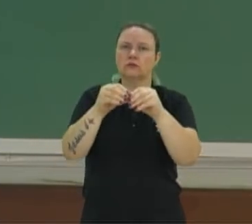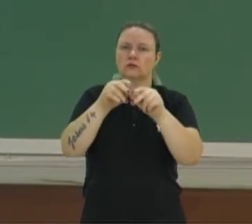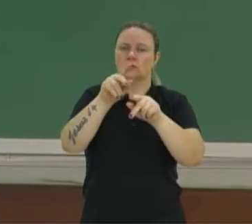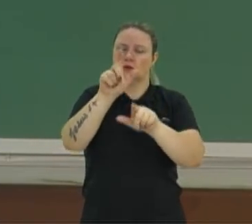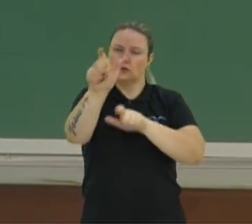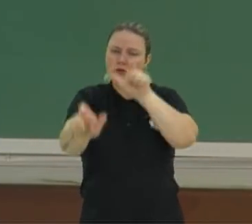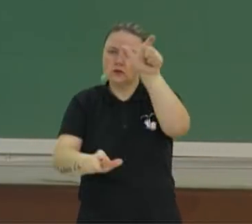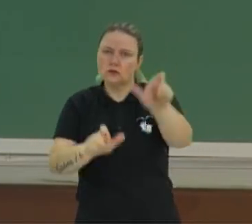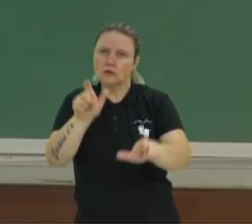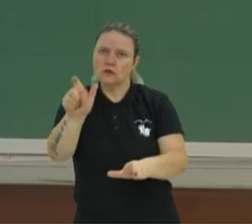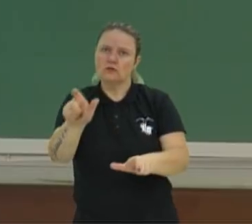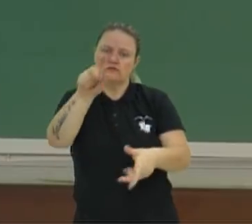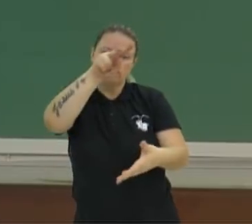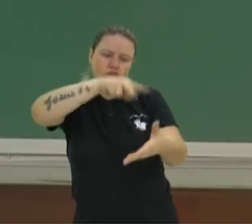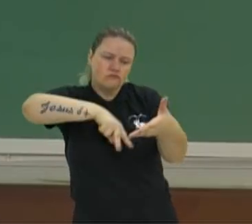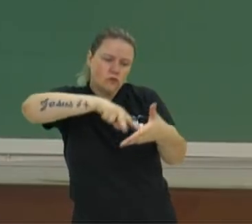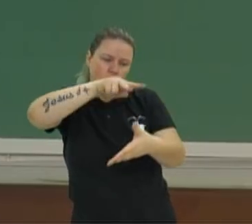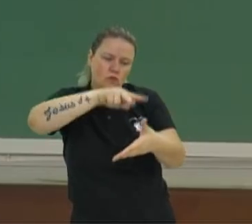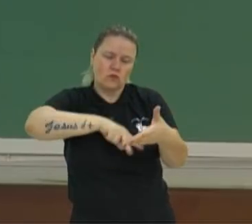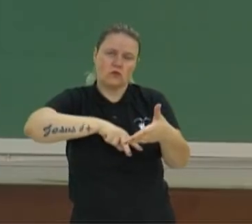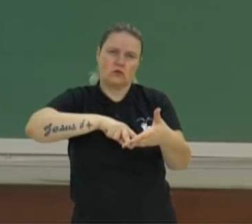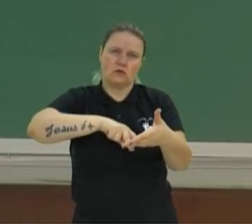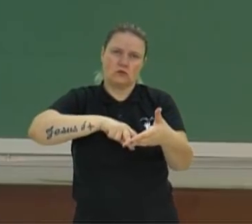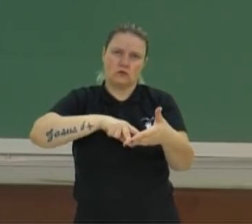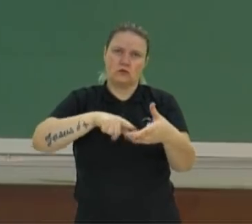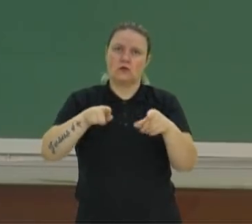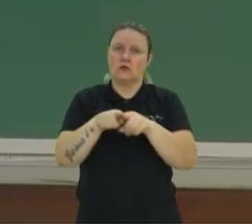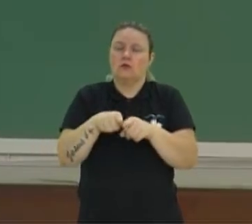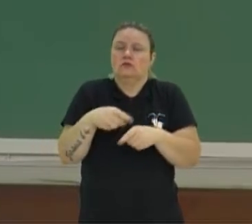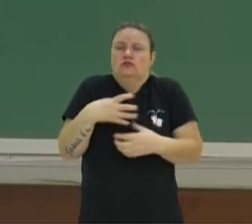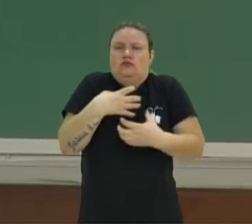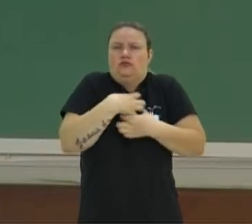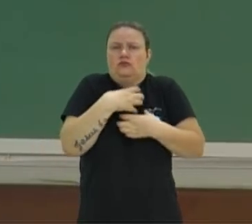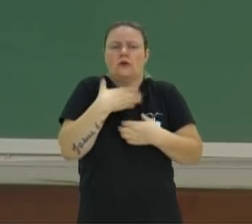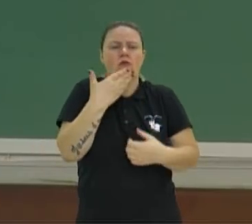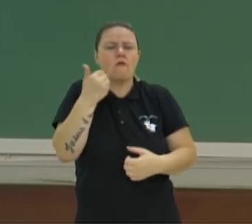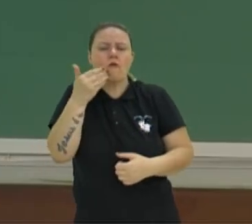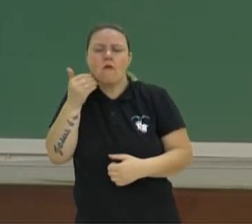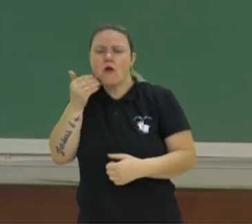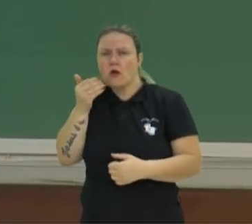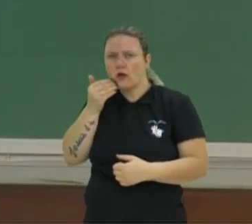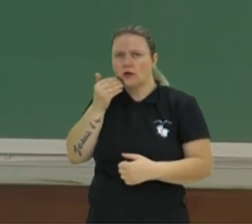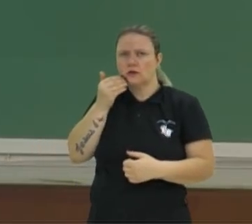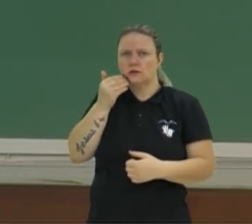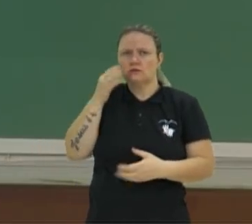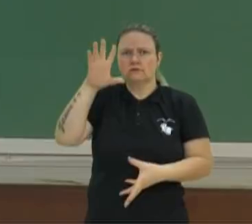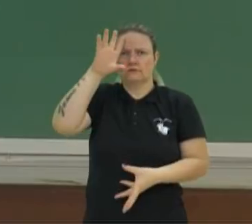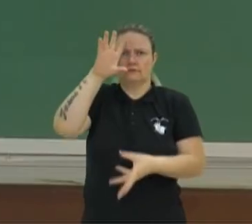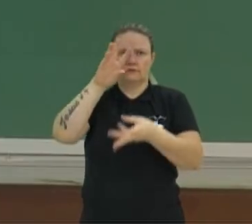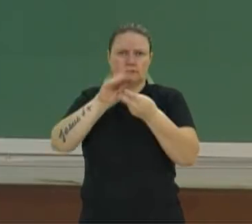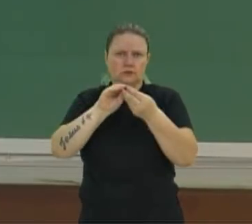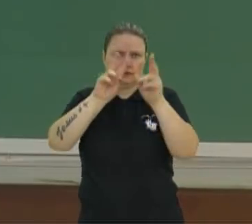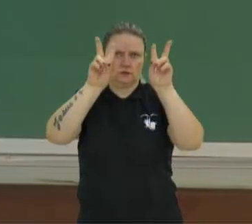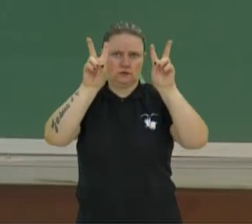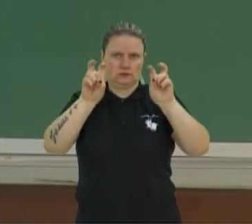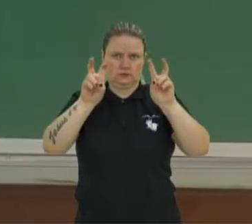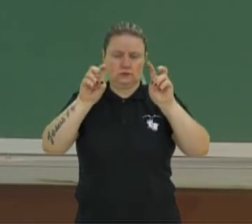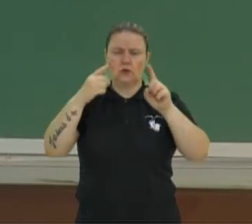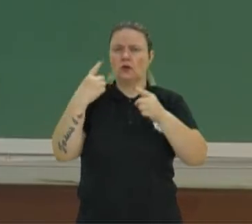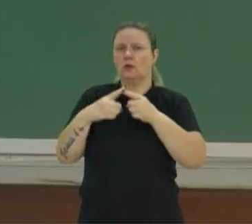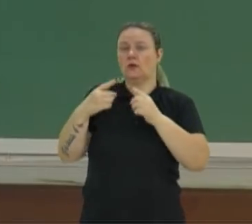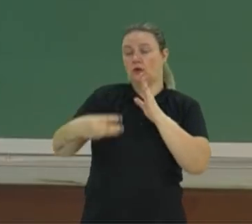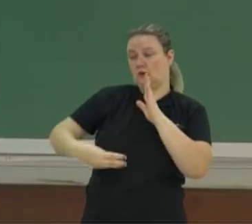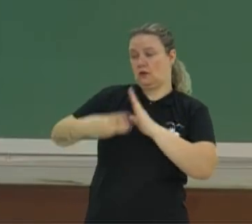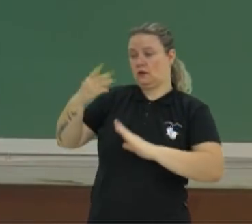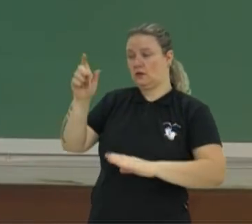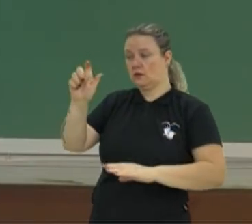a informação de uma forma que seja fácil a compreensão do tema. E por que terceira pessoa?